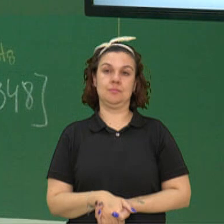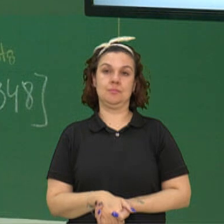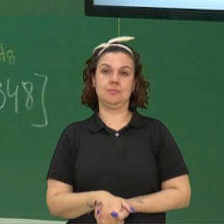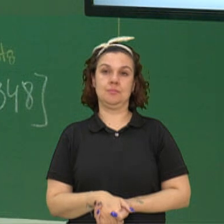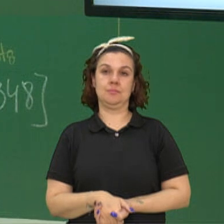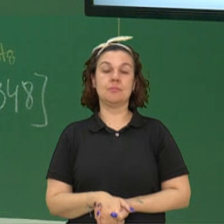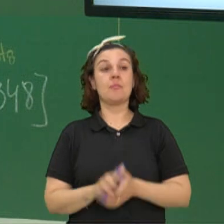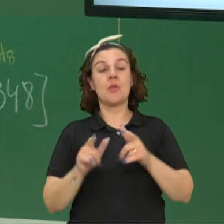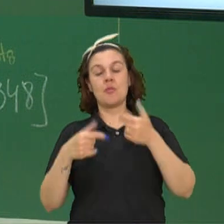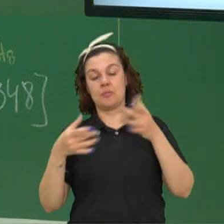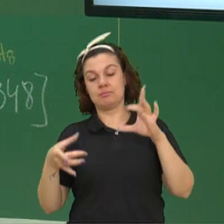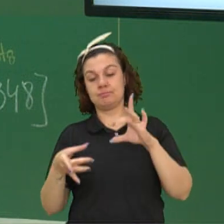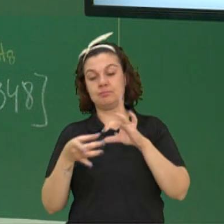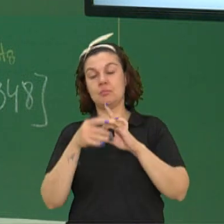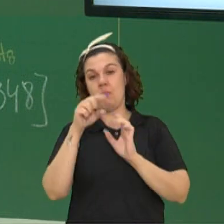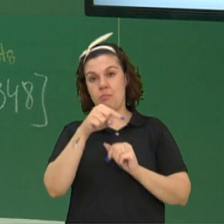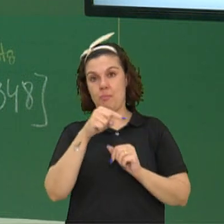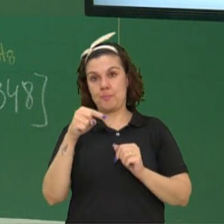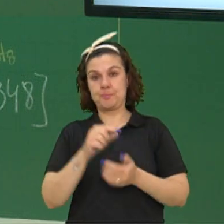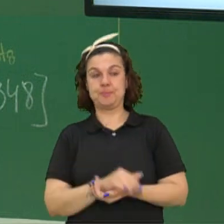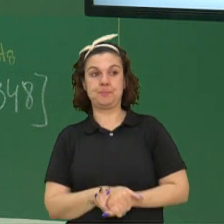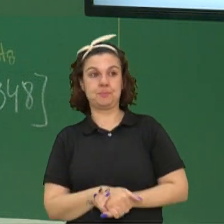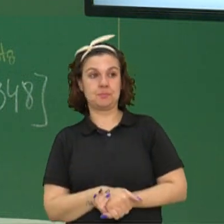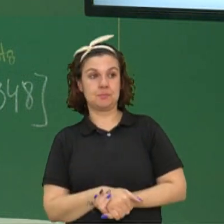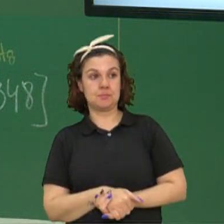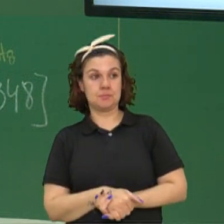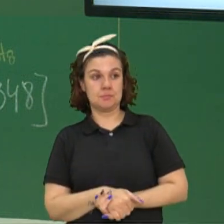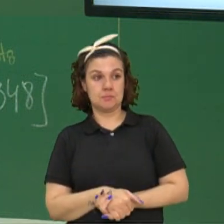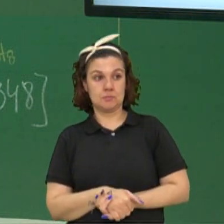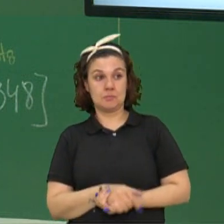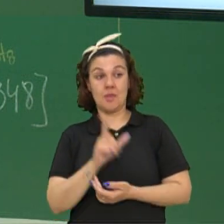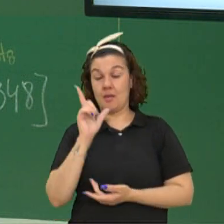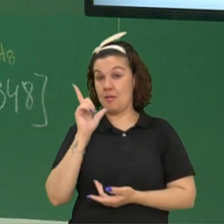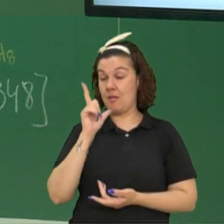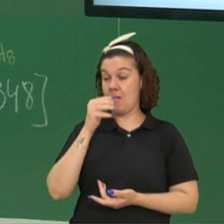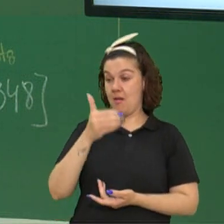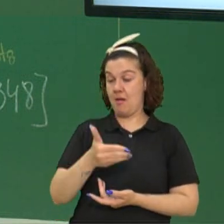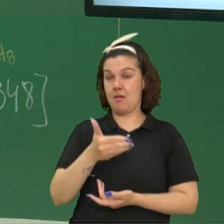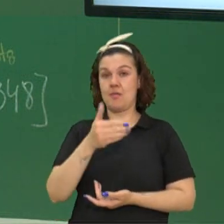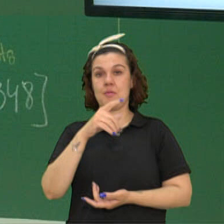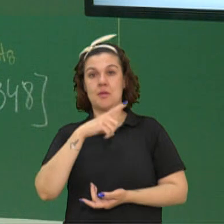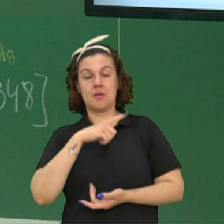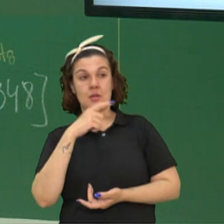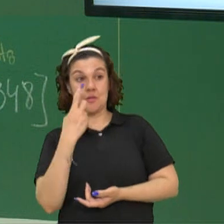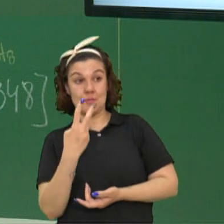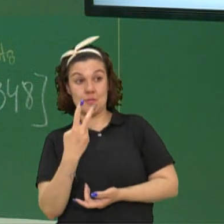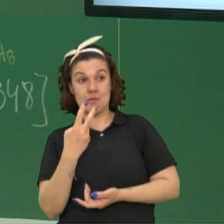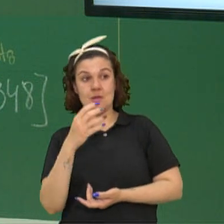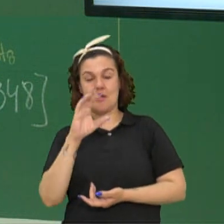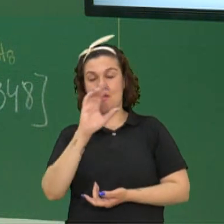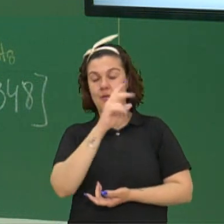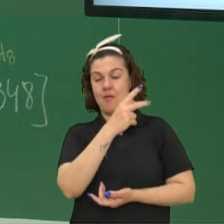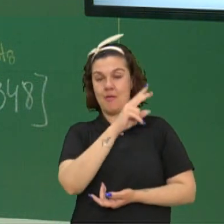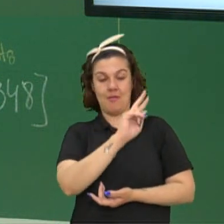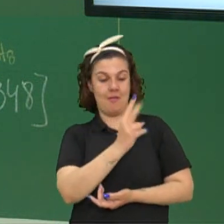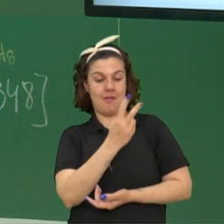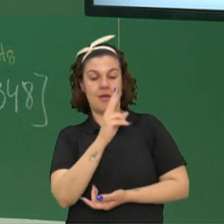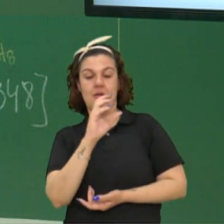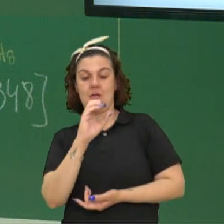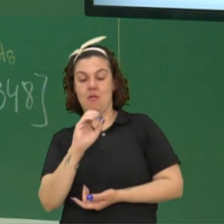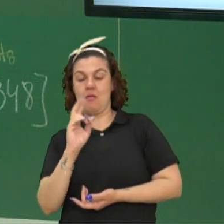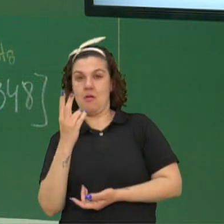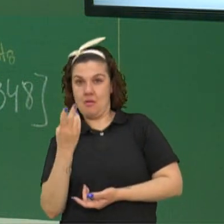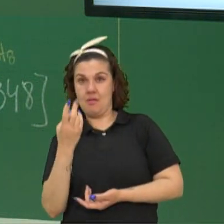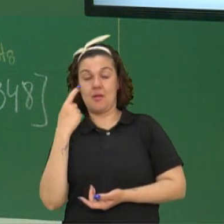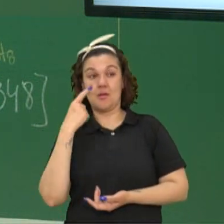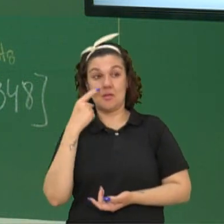que foi formada, valor negativo. E a água tem 2 ligações simples entre oxigênio e hidrogênio.